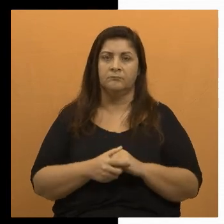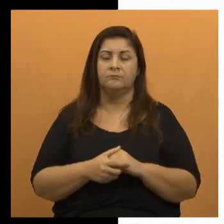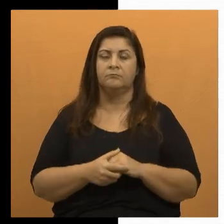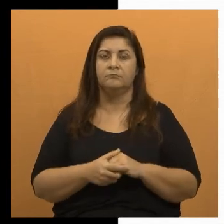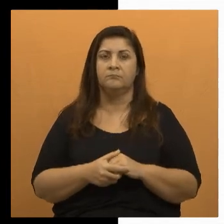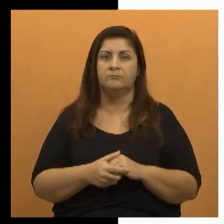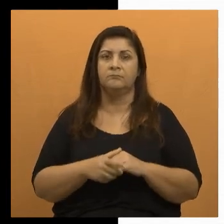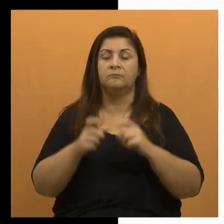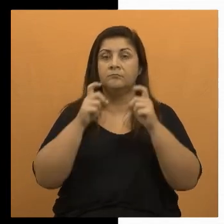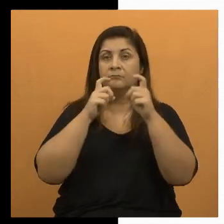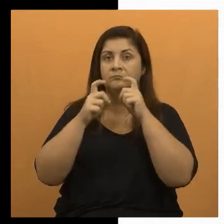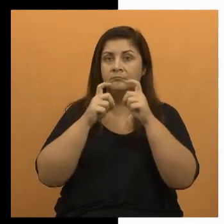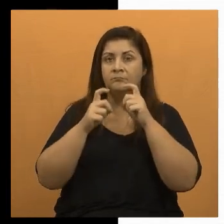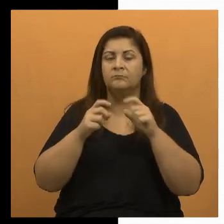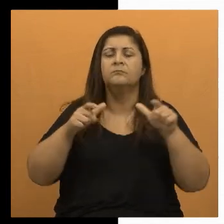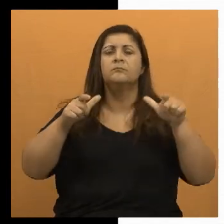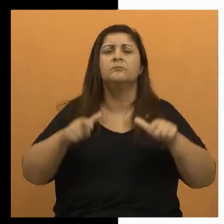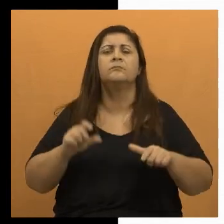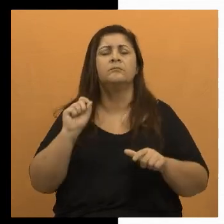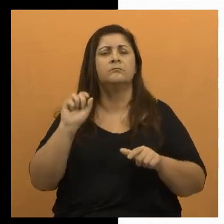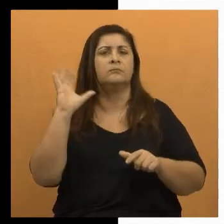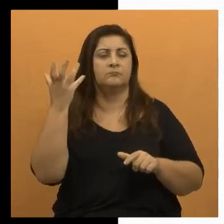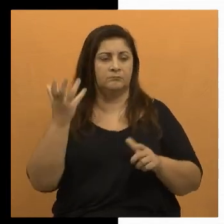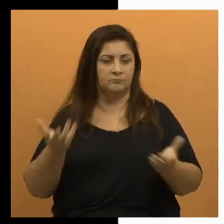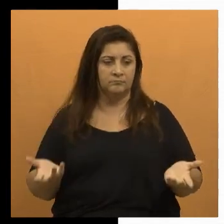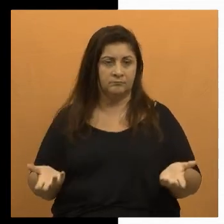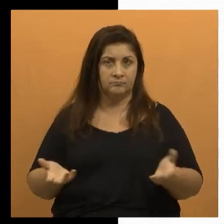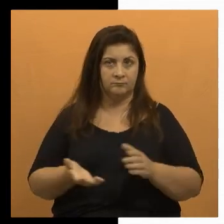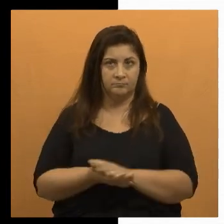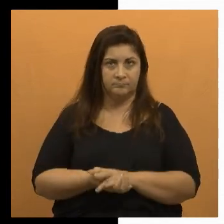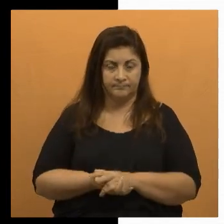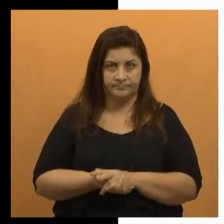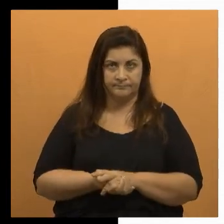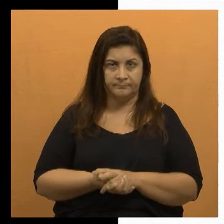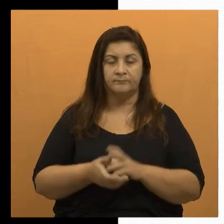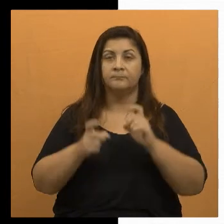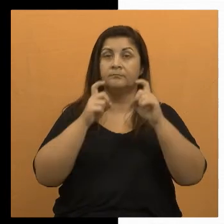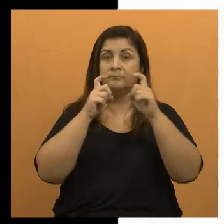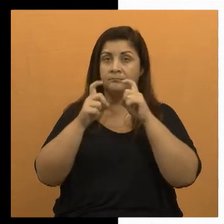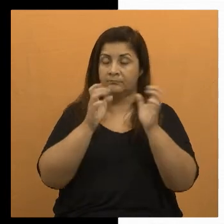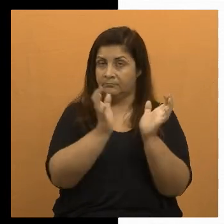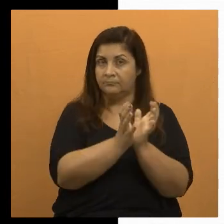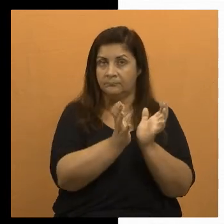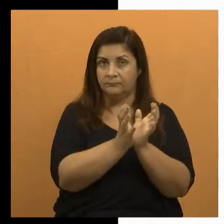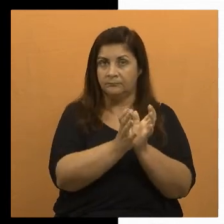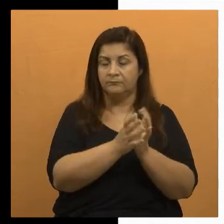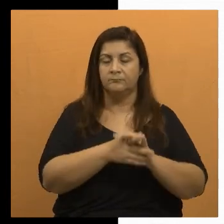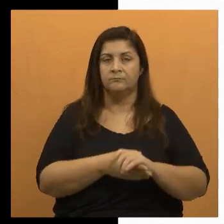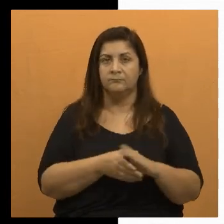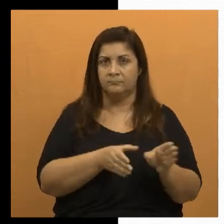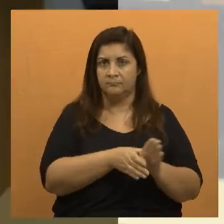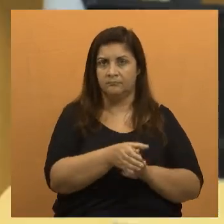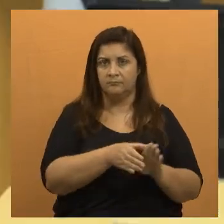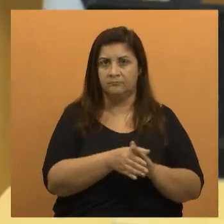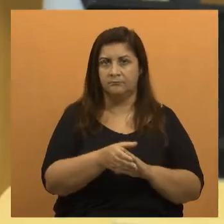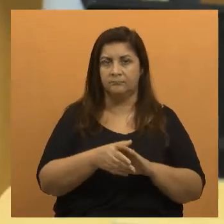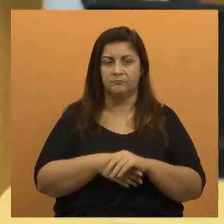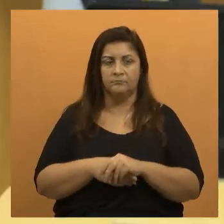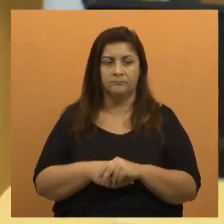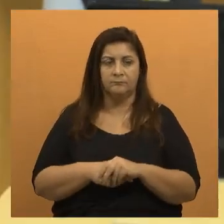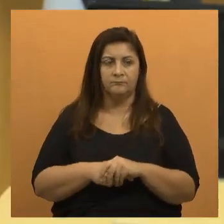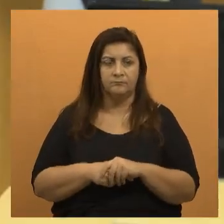As reuniões e onde acontece. As reuniões do CONSEG Oeste são... O CONSEG Oeste